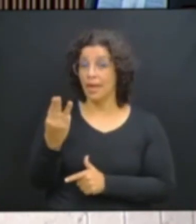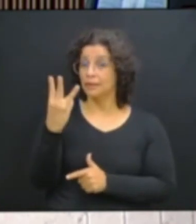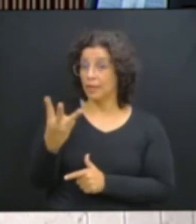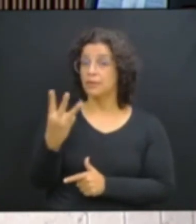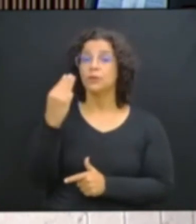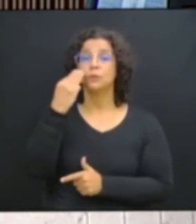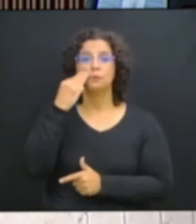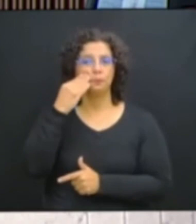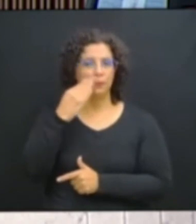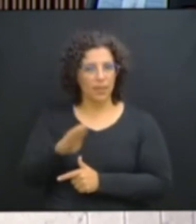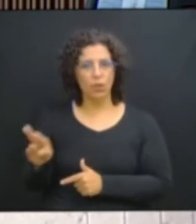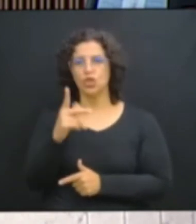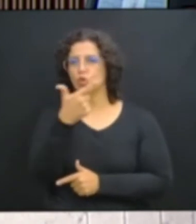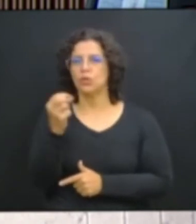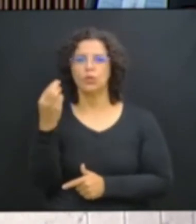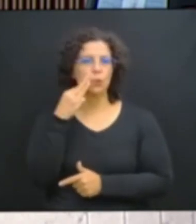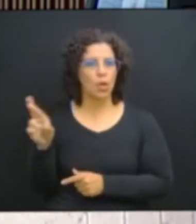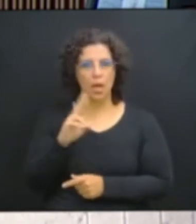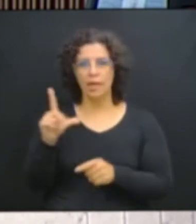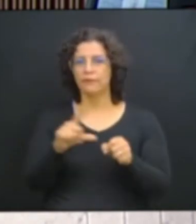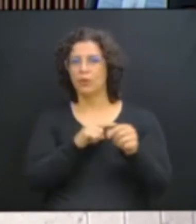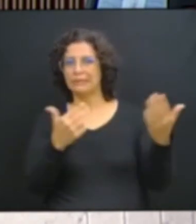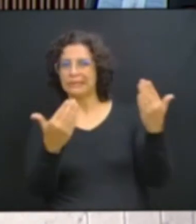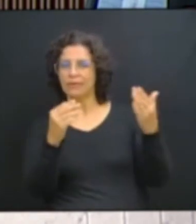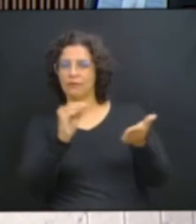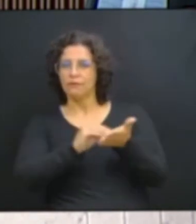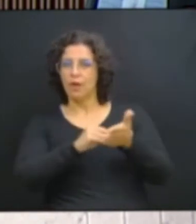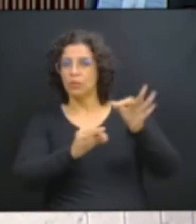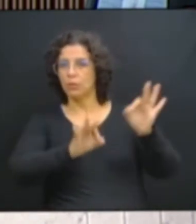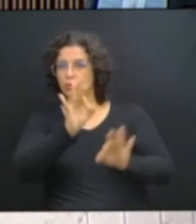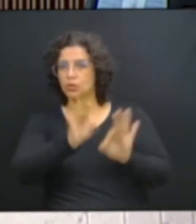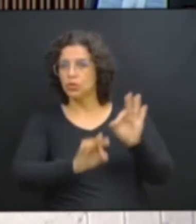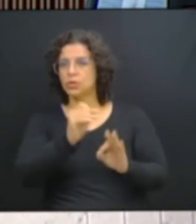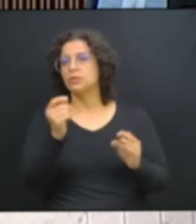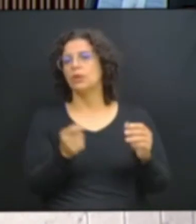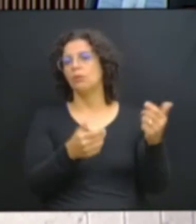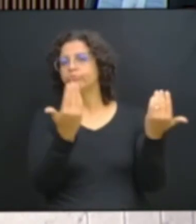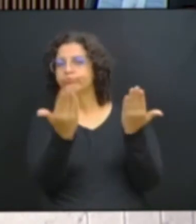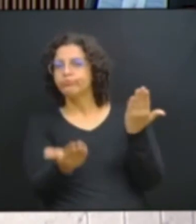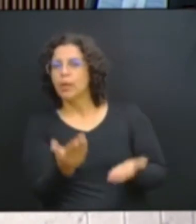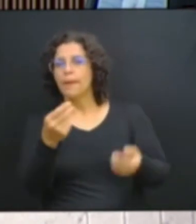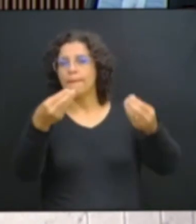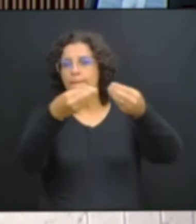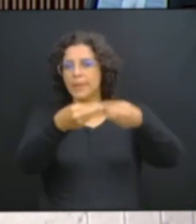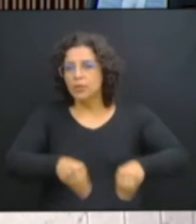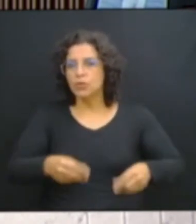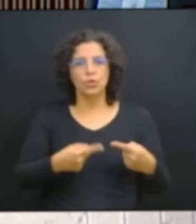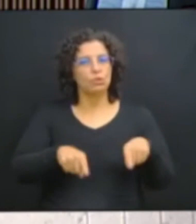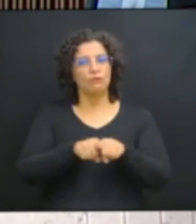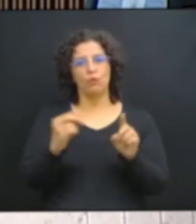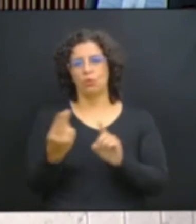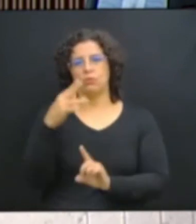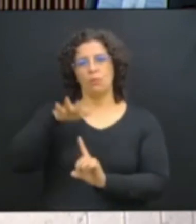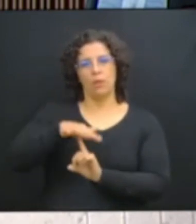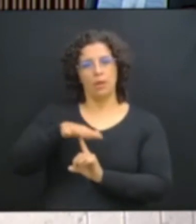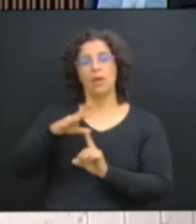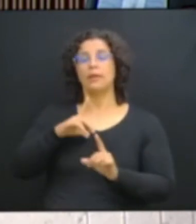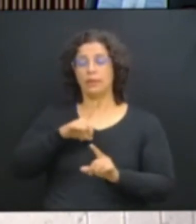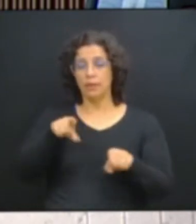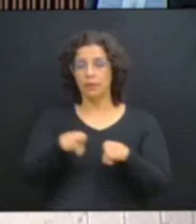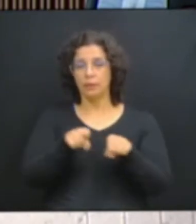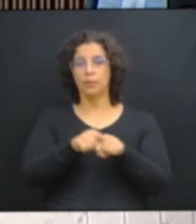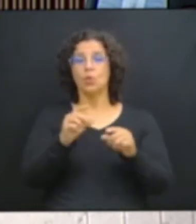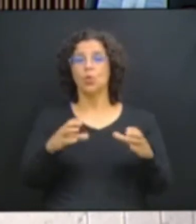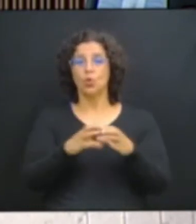reais, que expôs uma situação de extrema insegurança jurídica e de prejuízos irreparáveis para o Estado do Paraná, para